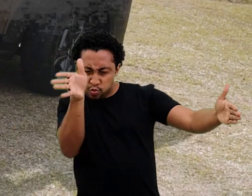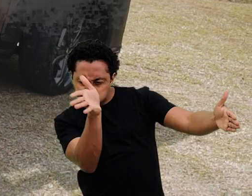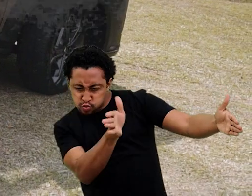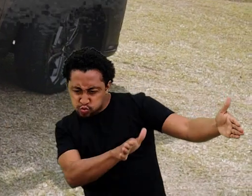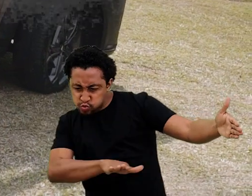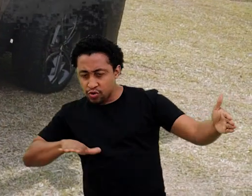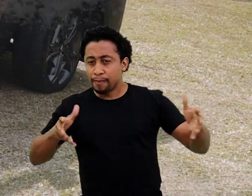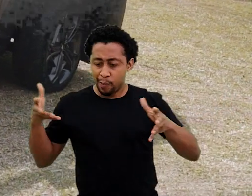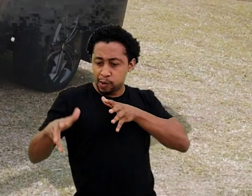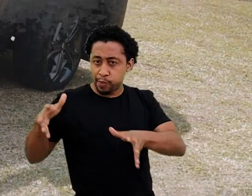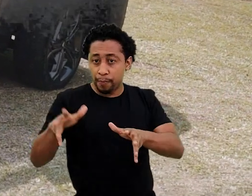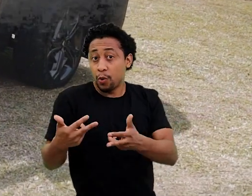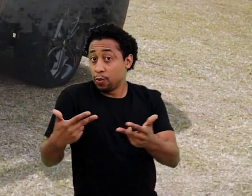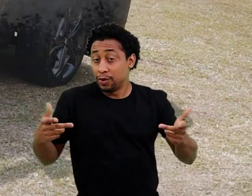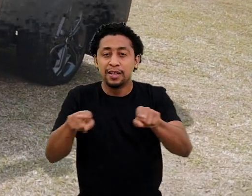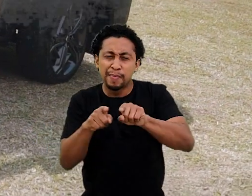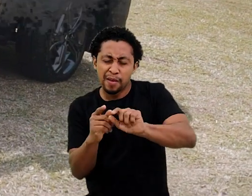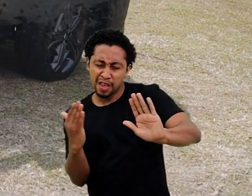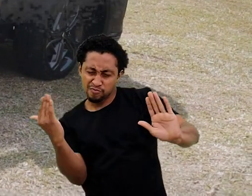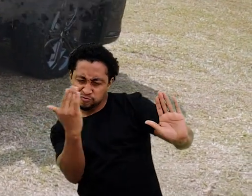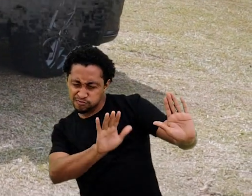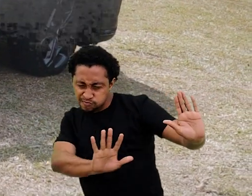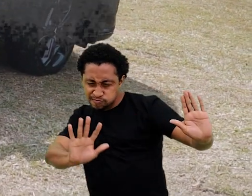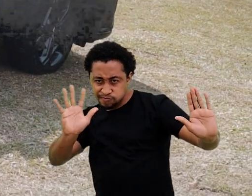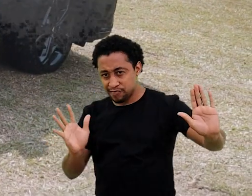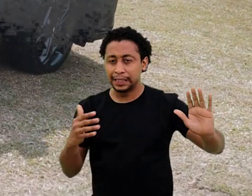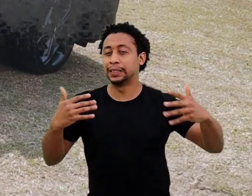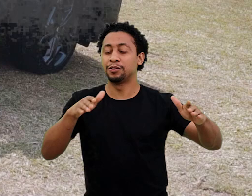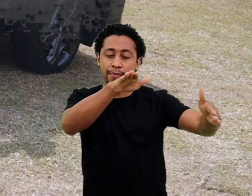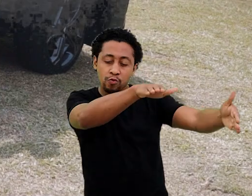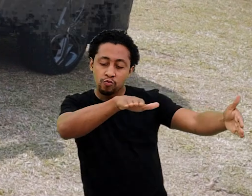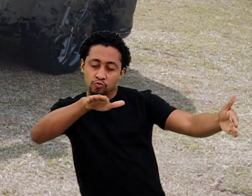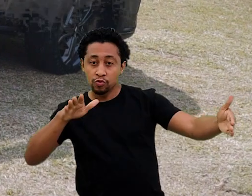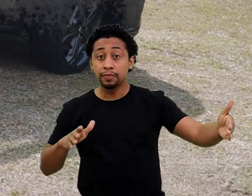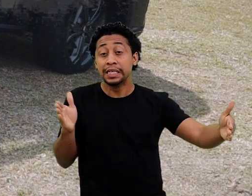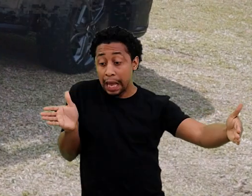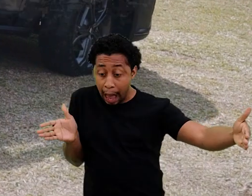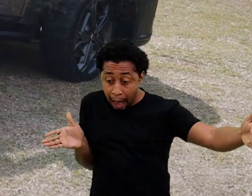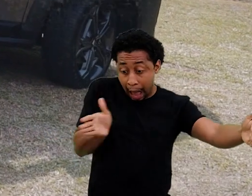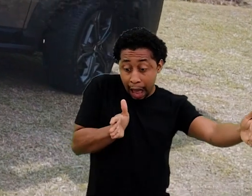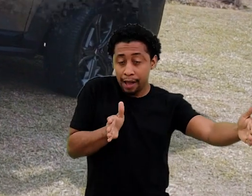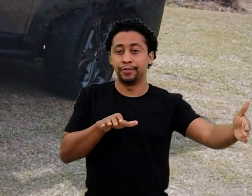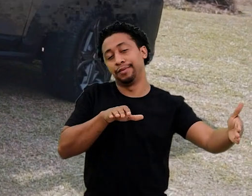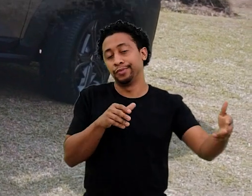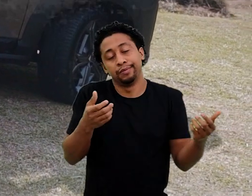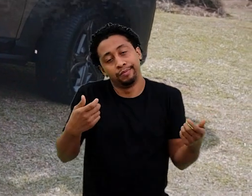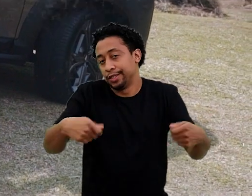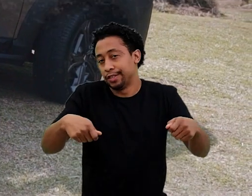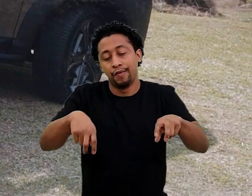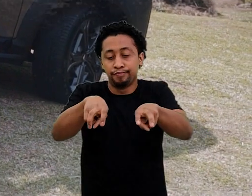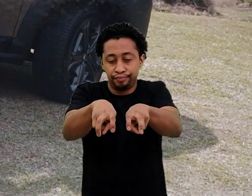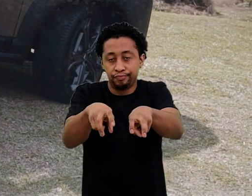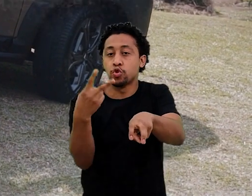eles conseguiram explorar isso fazendo esse caimento de teto bem suave. Porque se fosse mais curto aqui, eles teriam de fazer um carro ou de 2